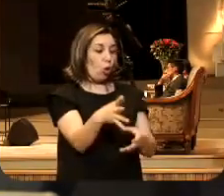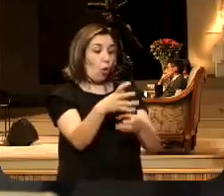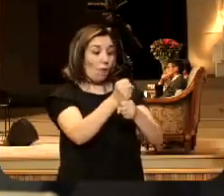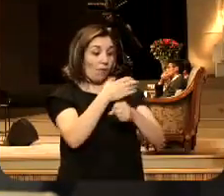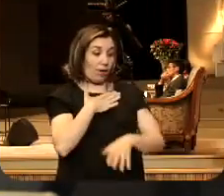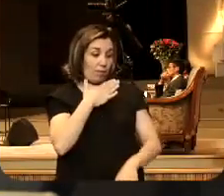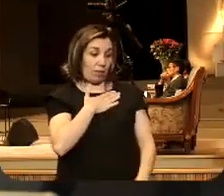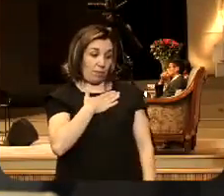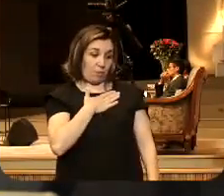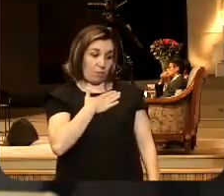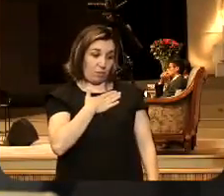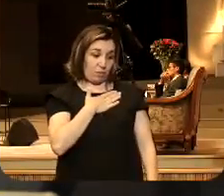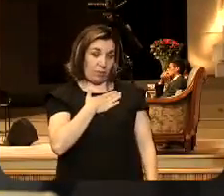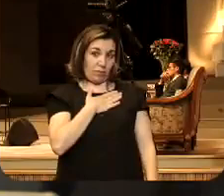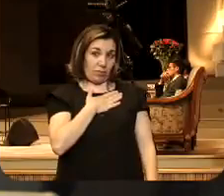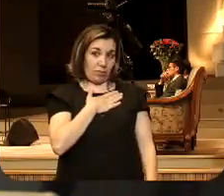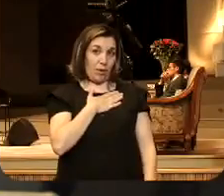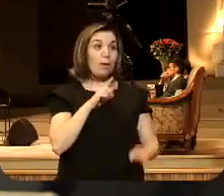Jesus